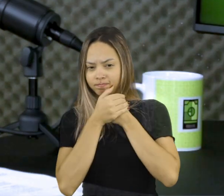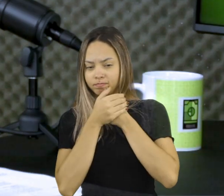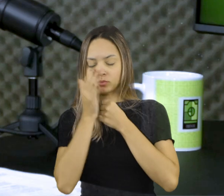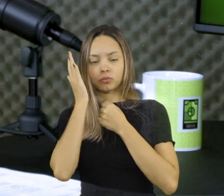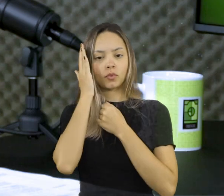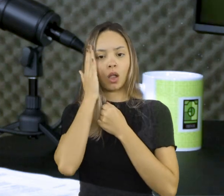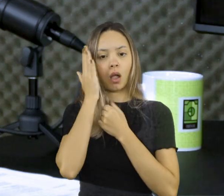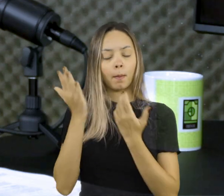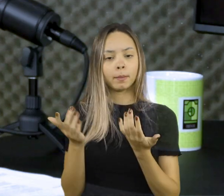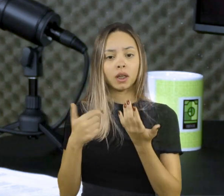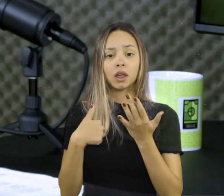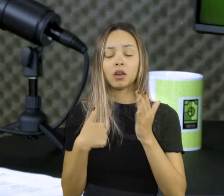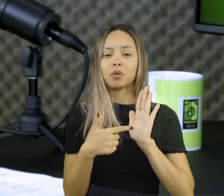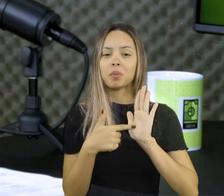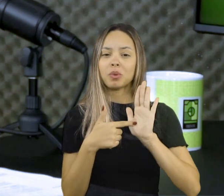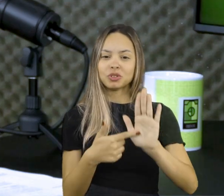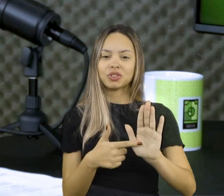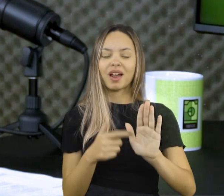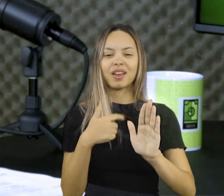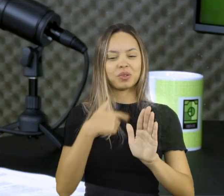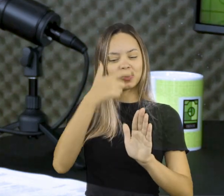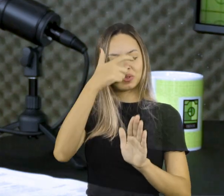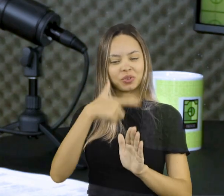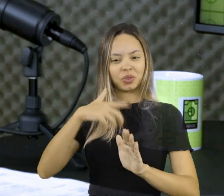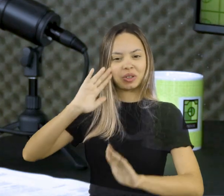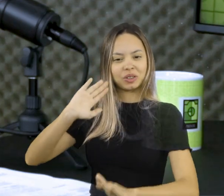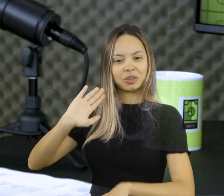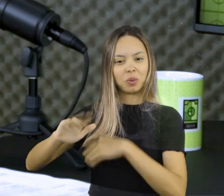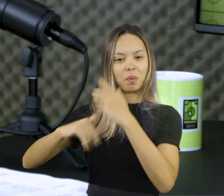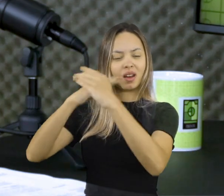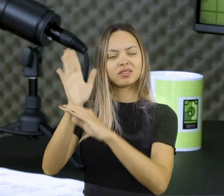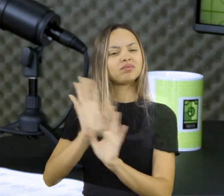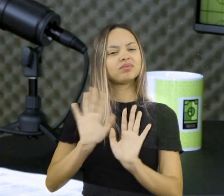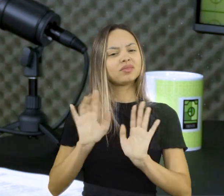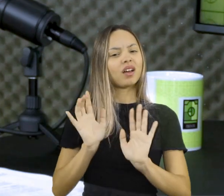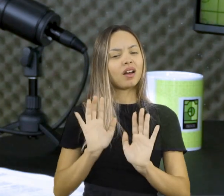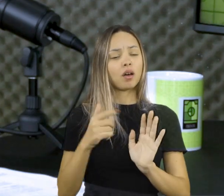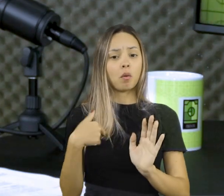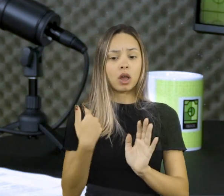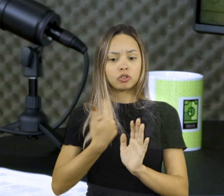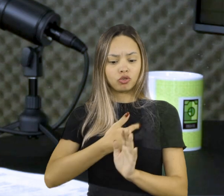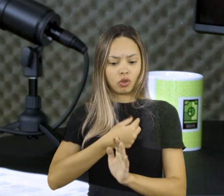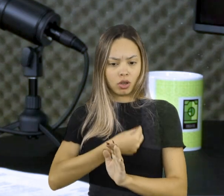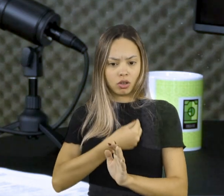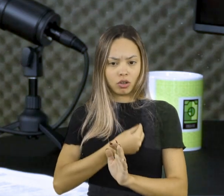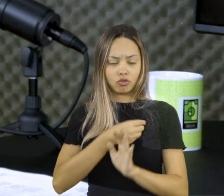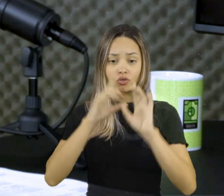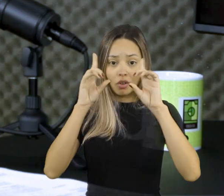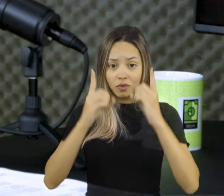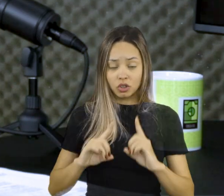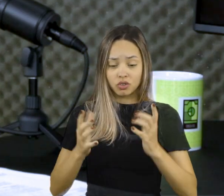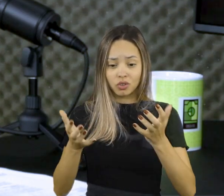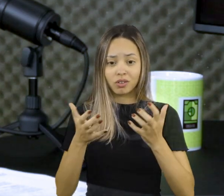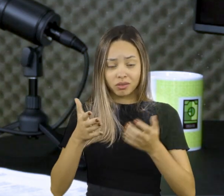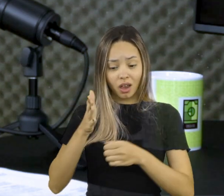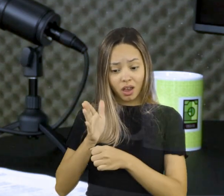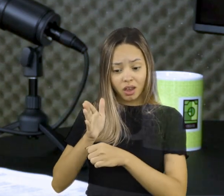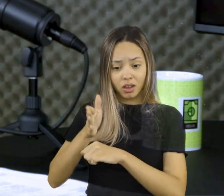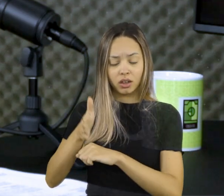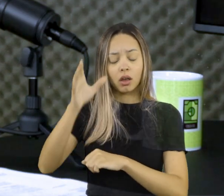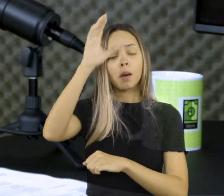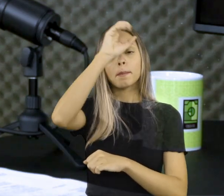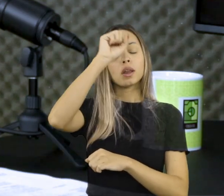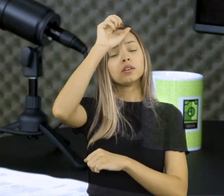de exemplo de superação. A gente está lá para aprendizagem, a gente está lá para inclusão, a gente está lá para